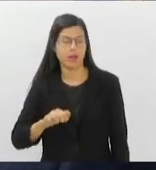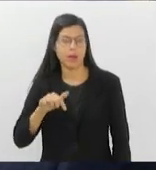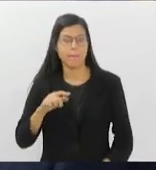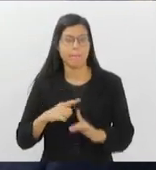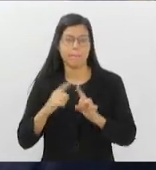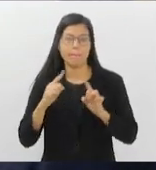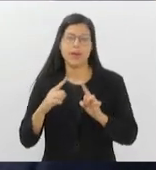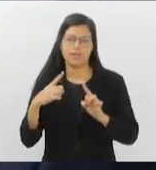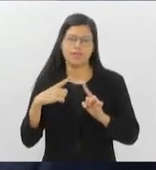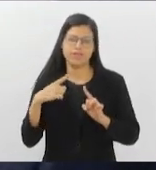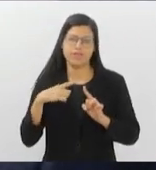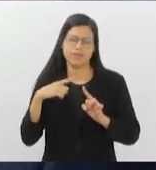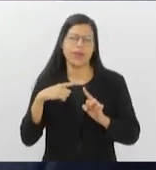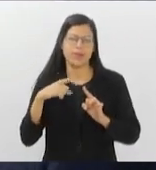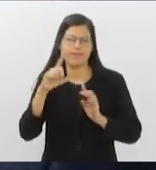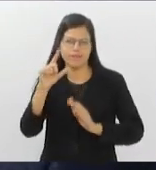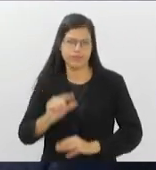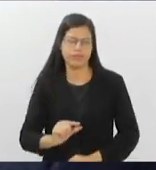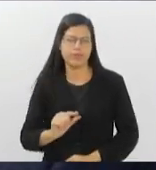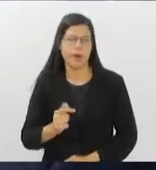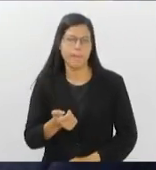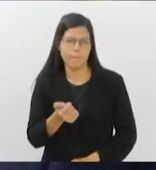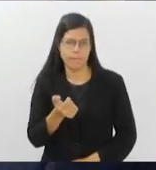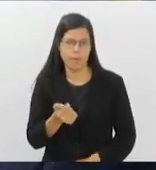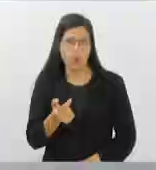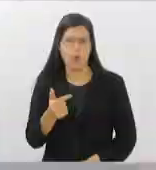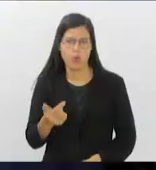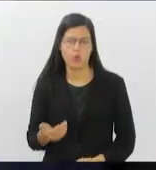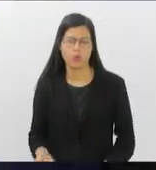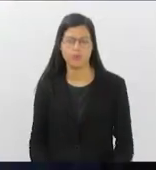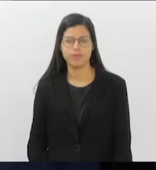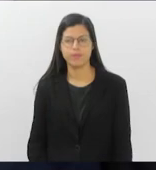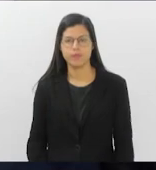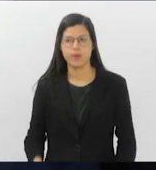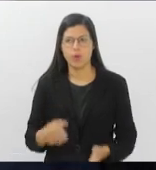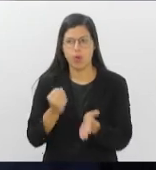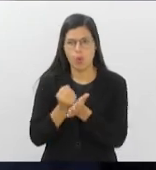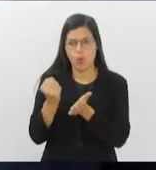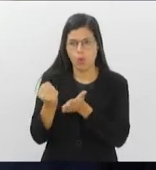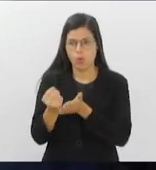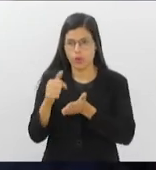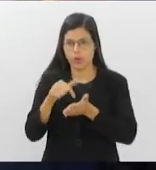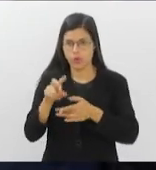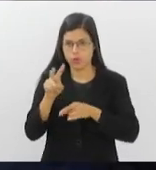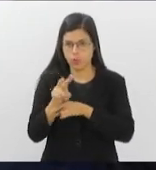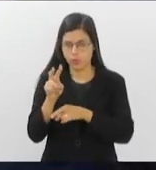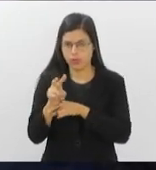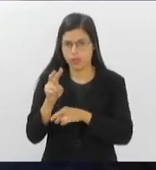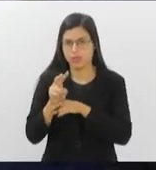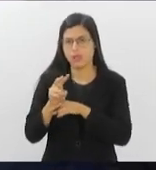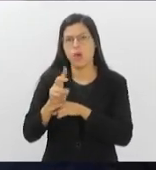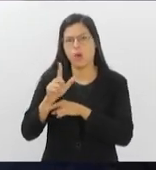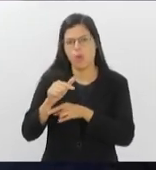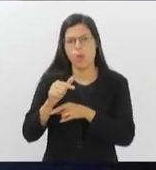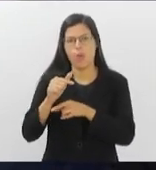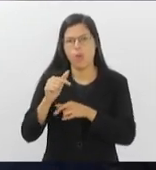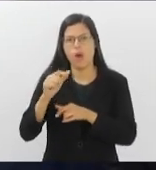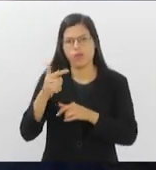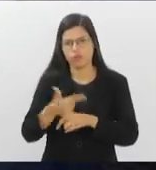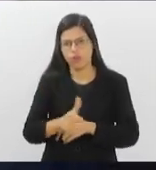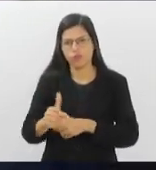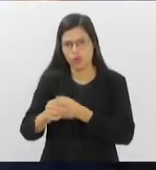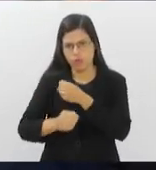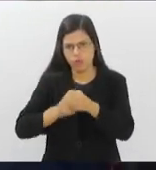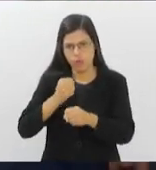previsão é que seja eliminada ao longo do tempo. O contrato de guarda-parques ele é renovado anualmente, muitas vezes com